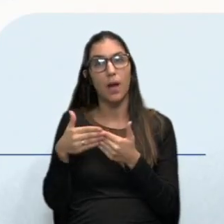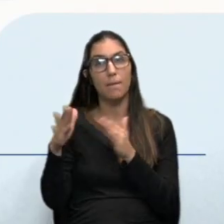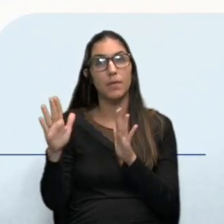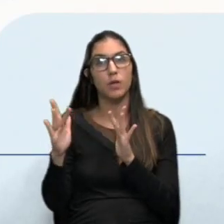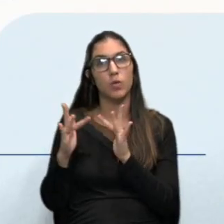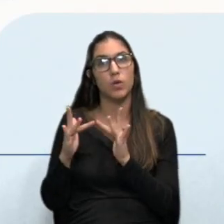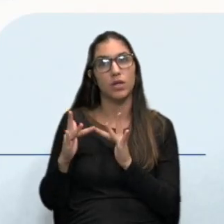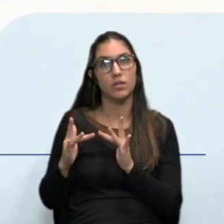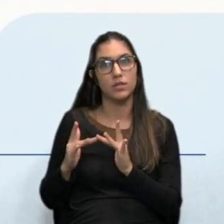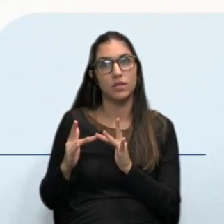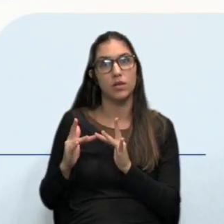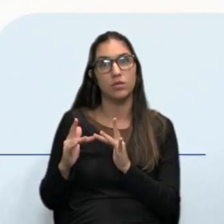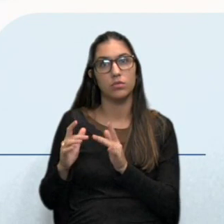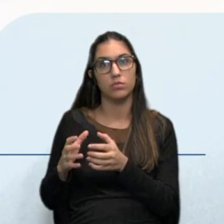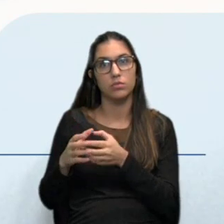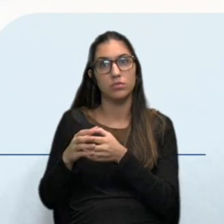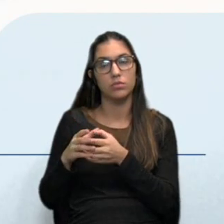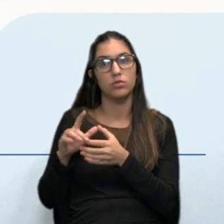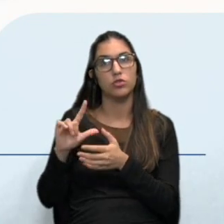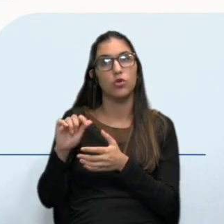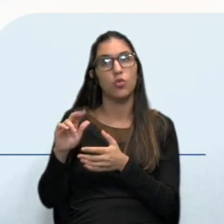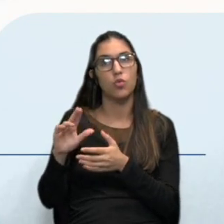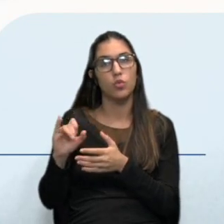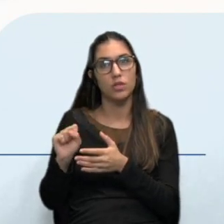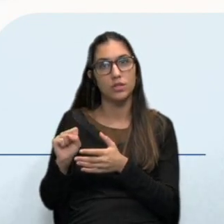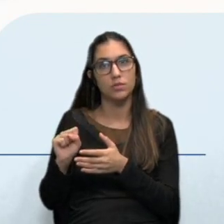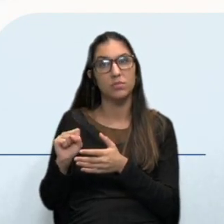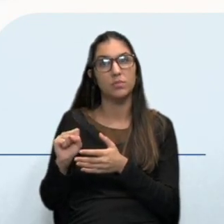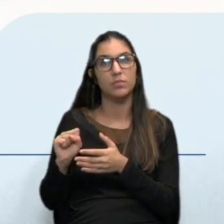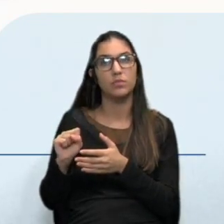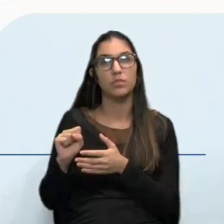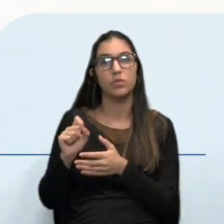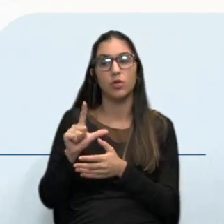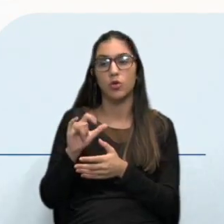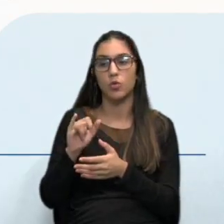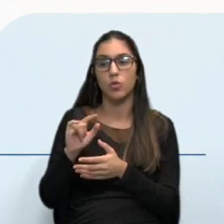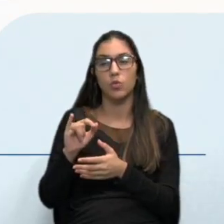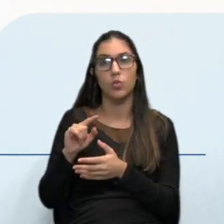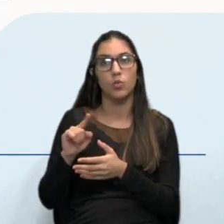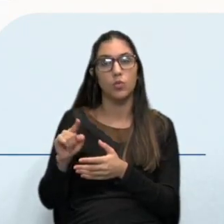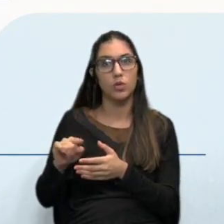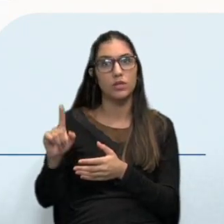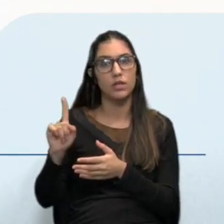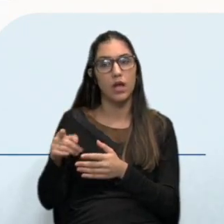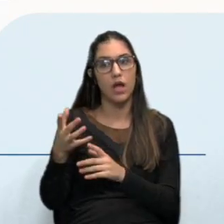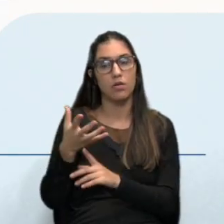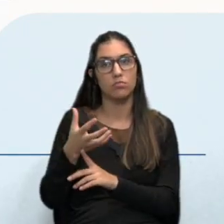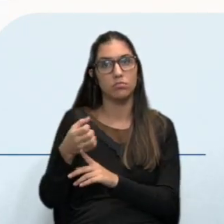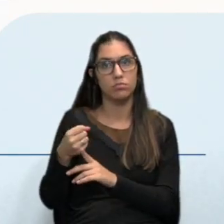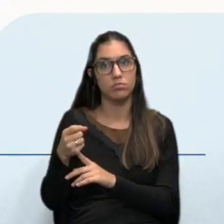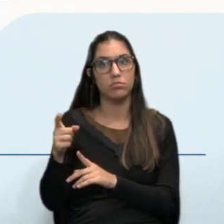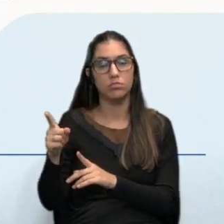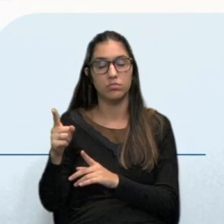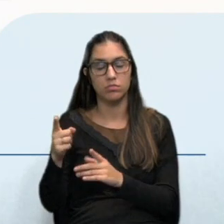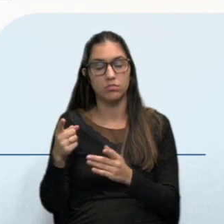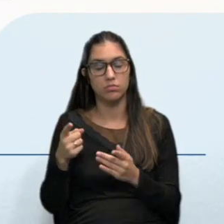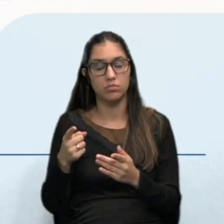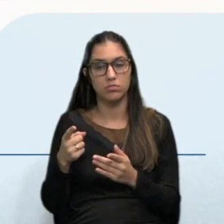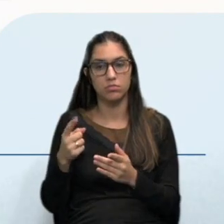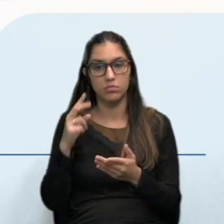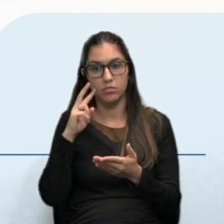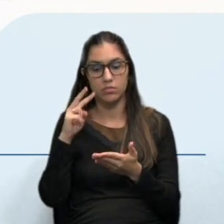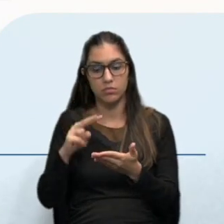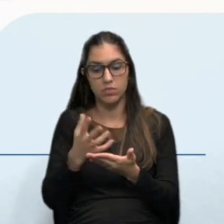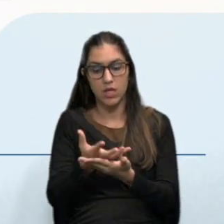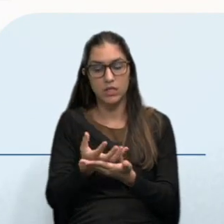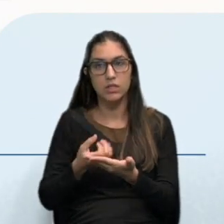conexão com a unidade móvel do Luiz, que é o receptor, que é o destinatário. Aí